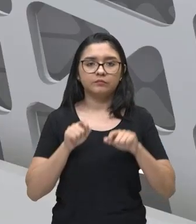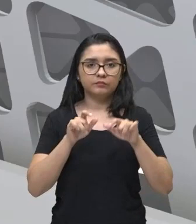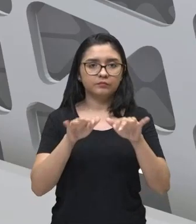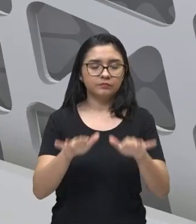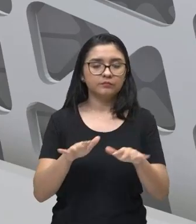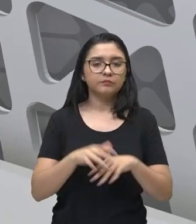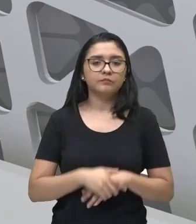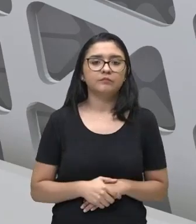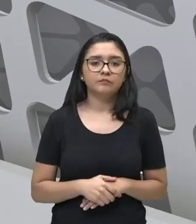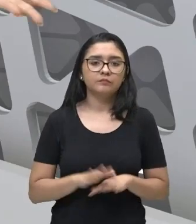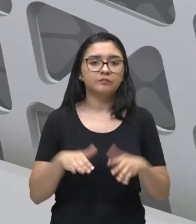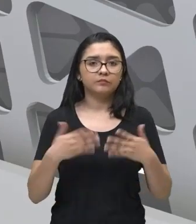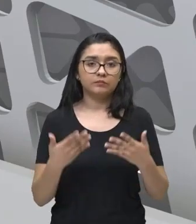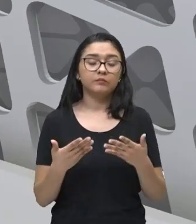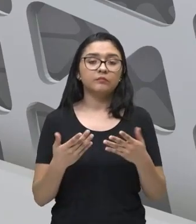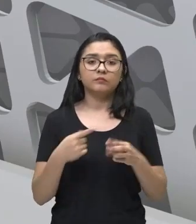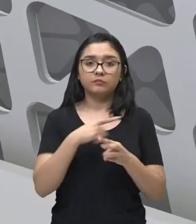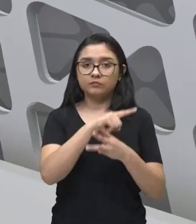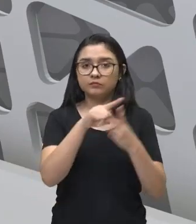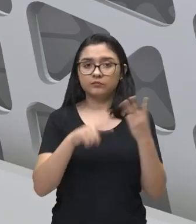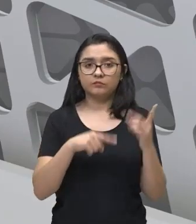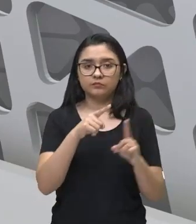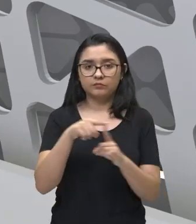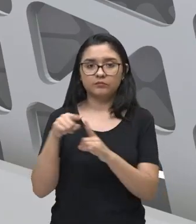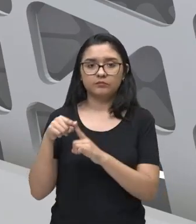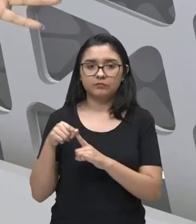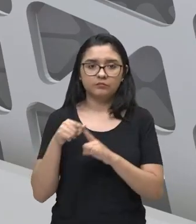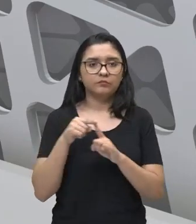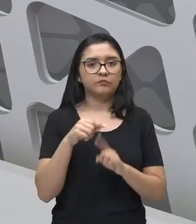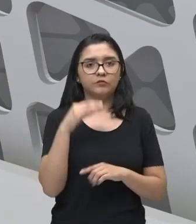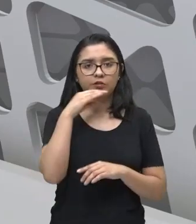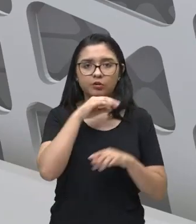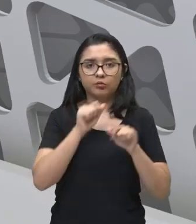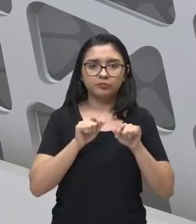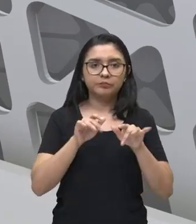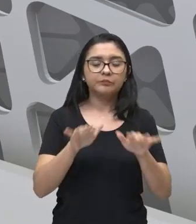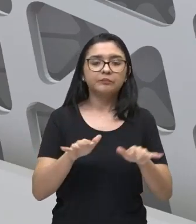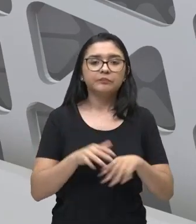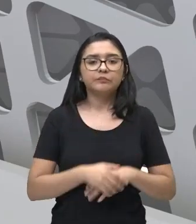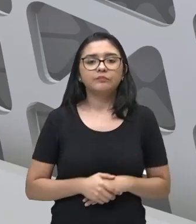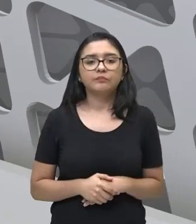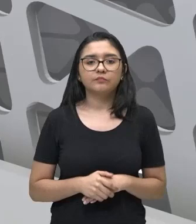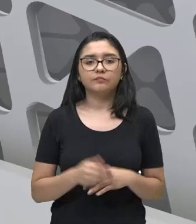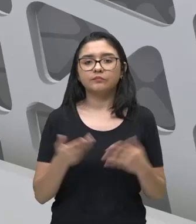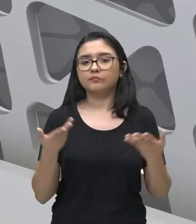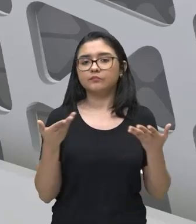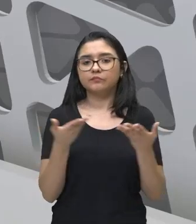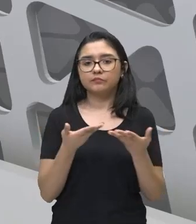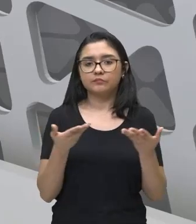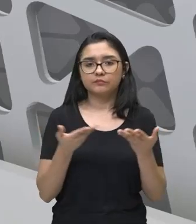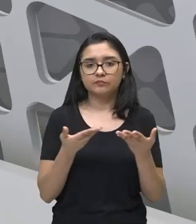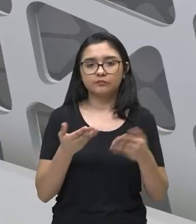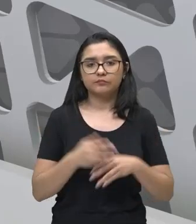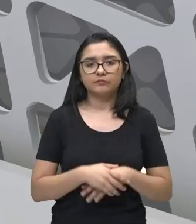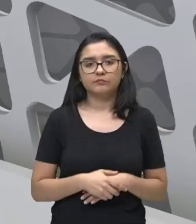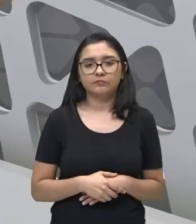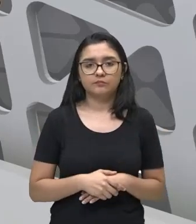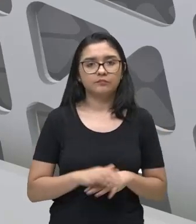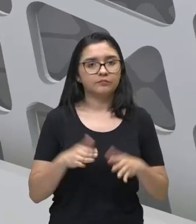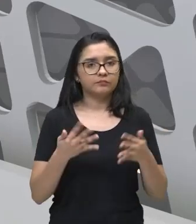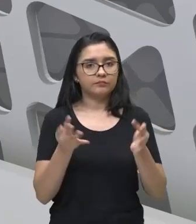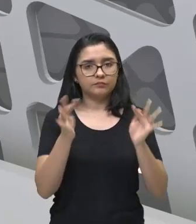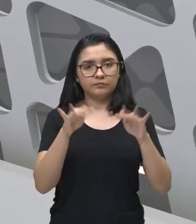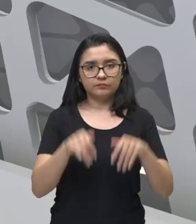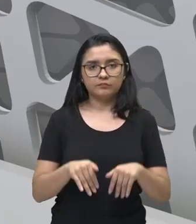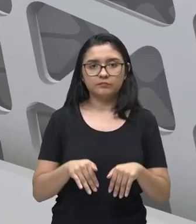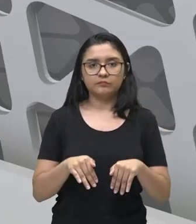bem, esses são os 3 tipos de propagação de calor. E agora, para fecharmos